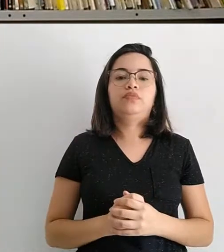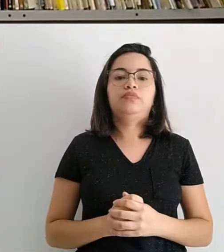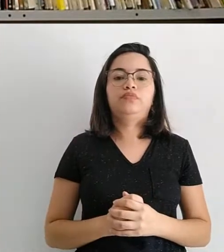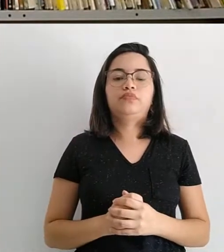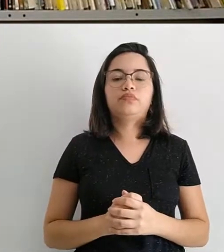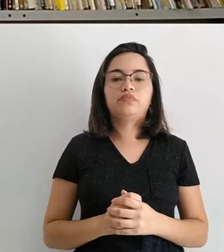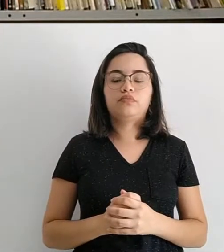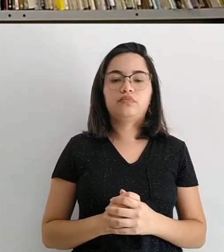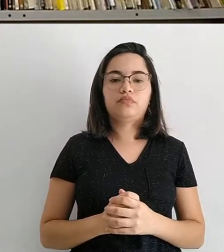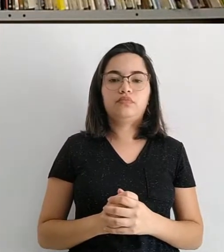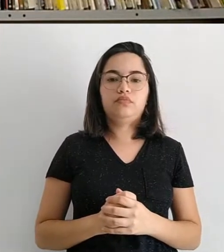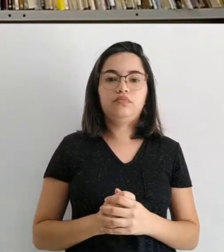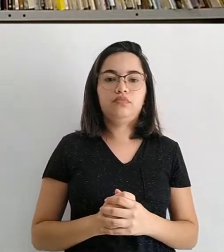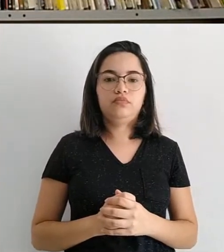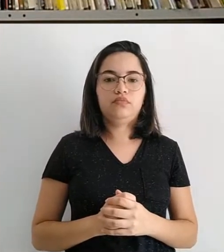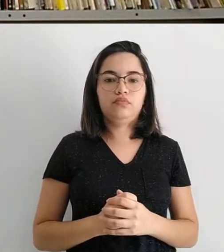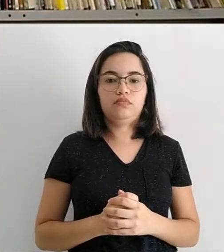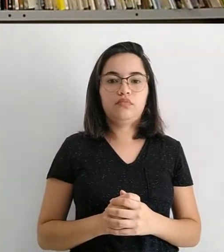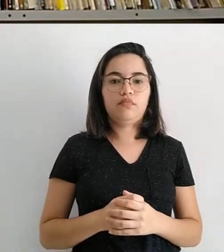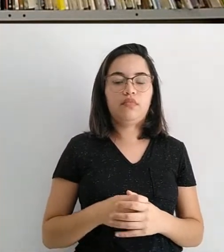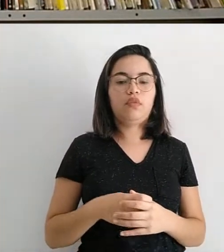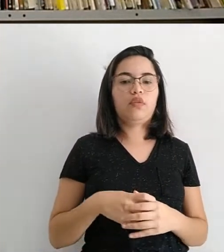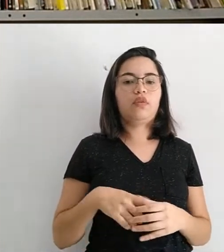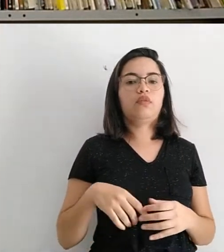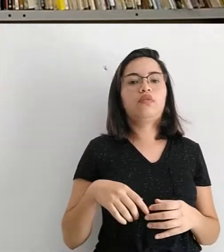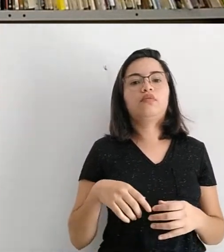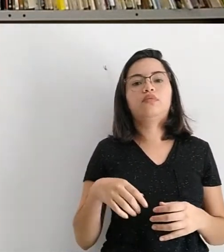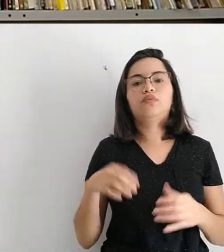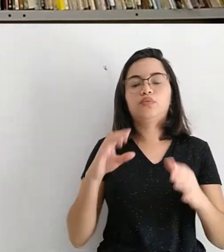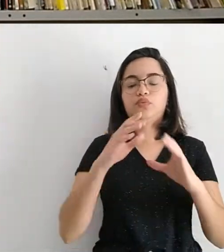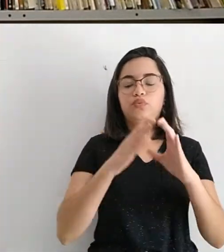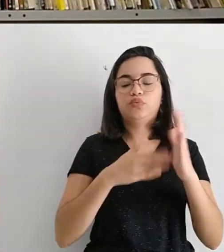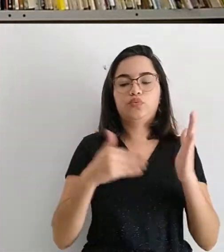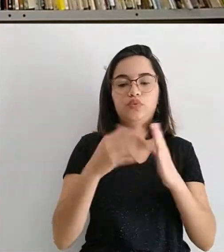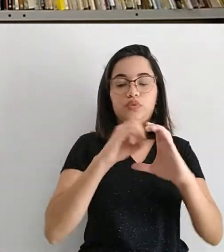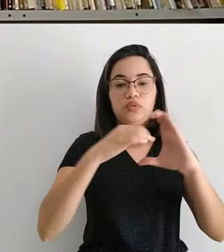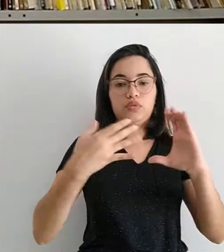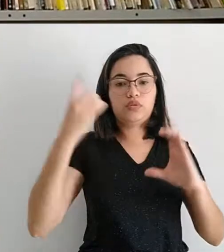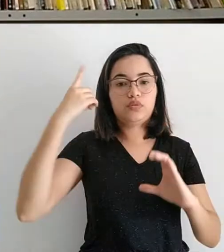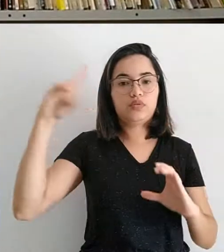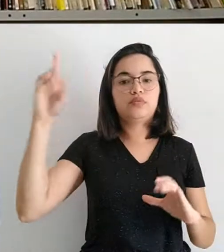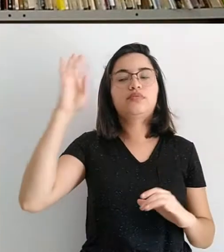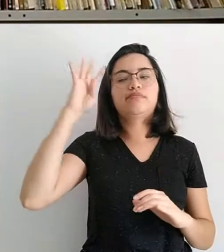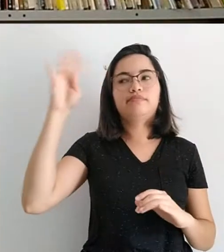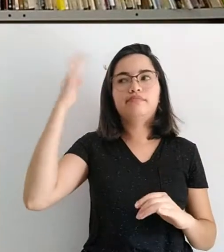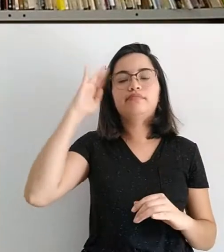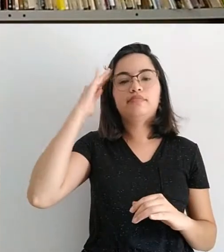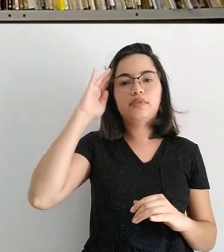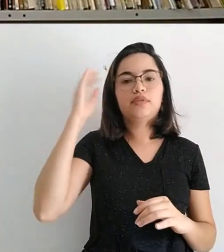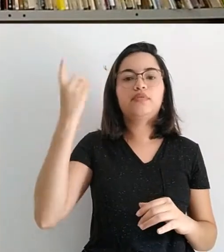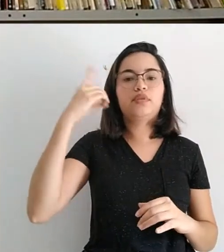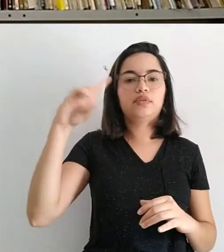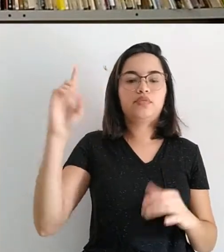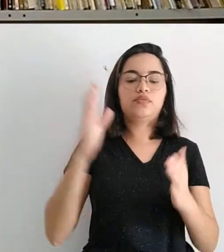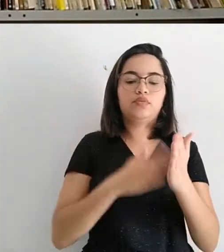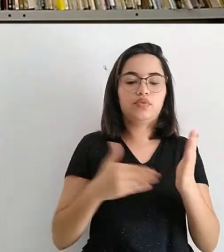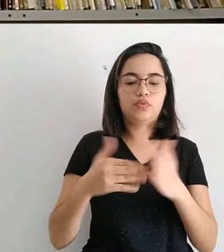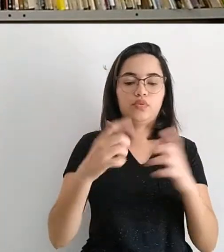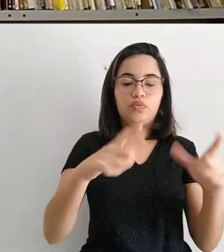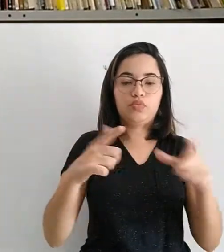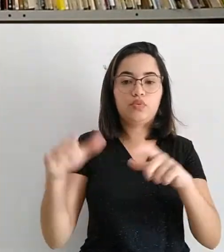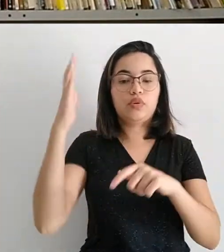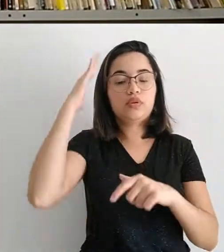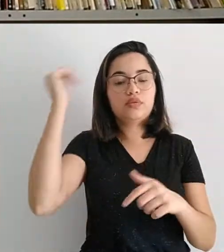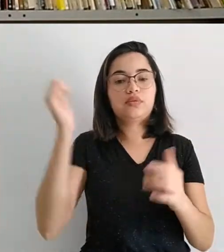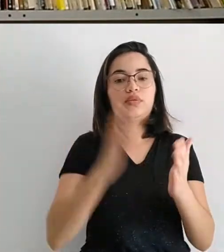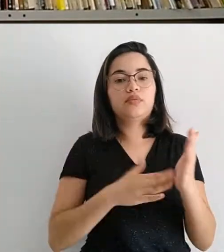onisciência, onipresença, onipotência, ele chegou a essas conclusões que Deus, ele está em todo lugar e ele